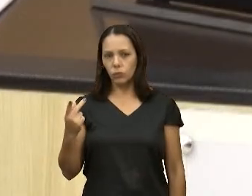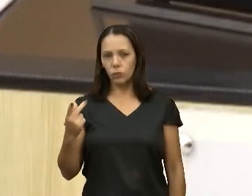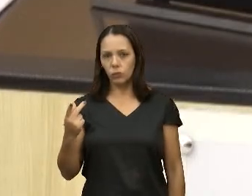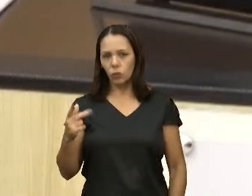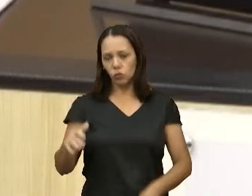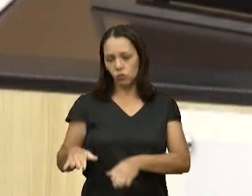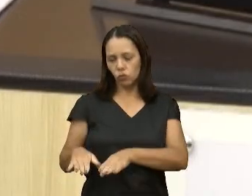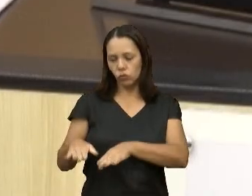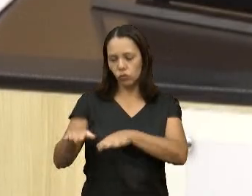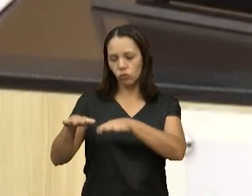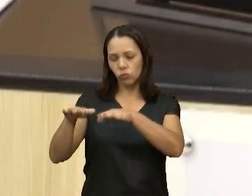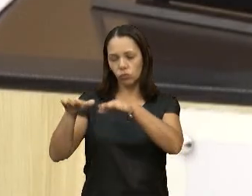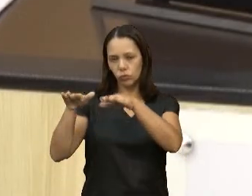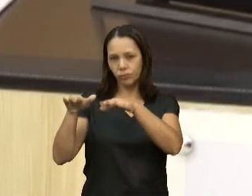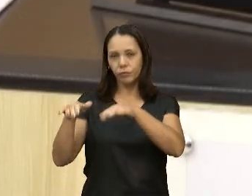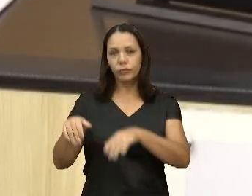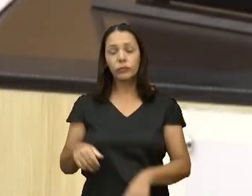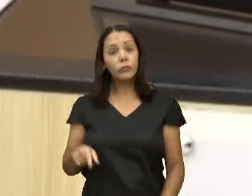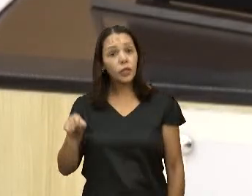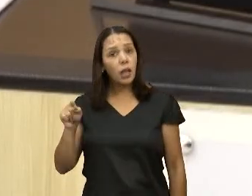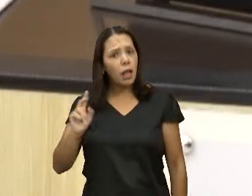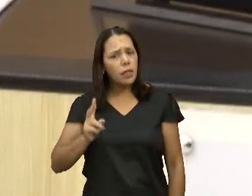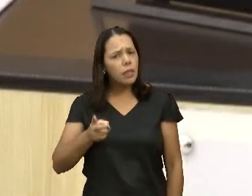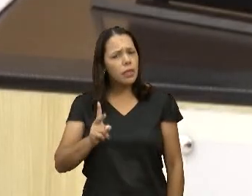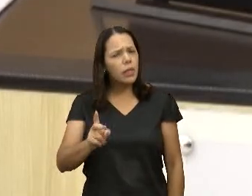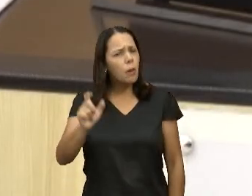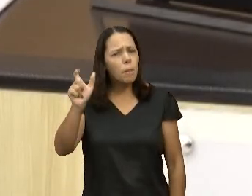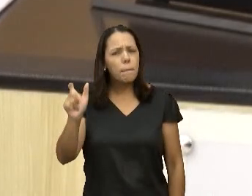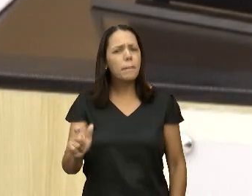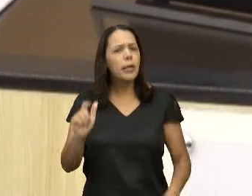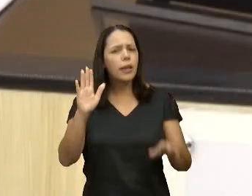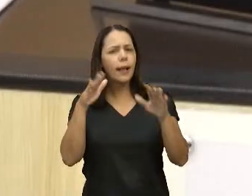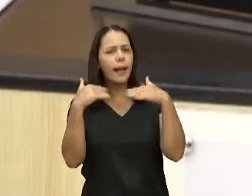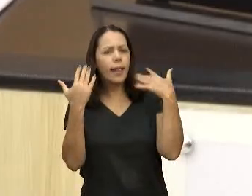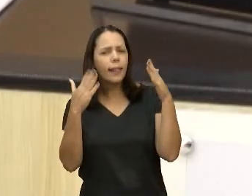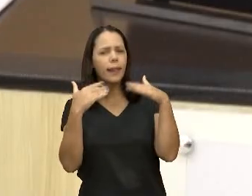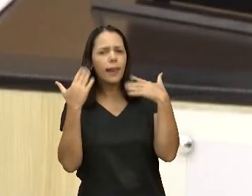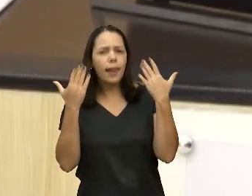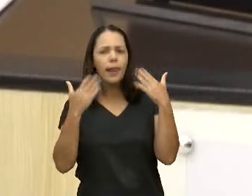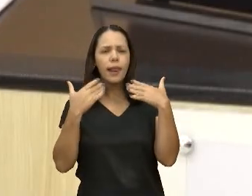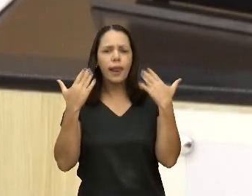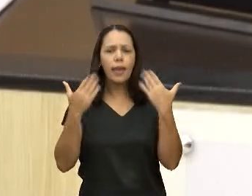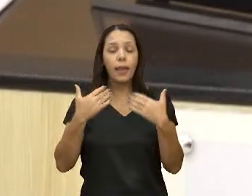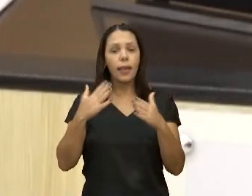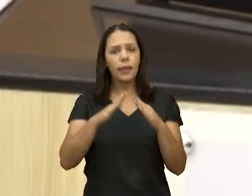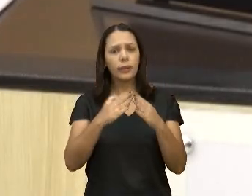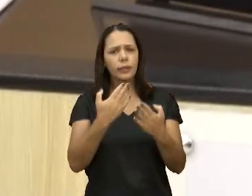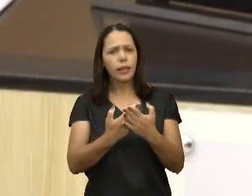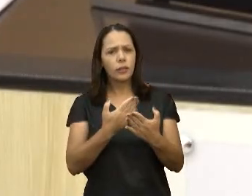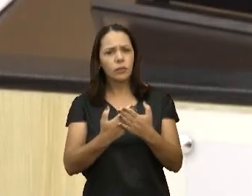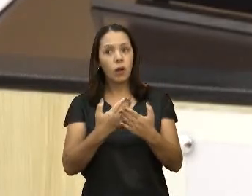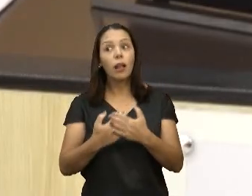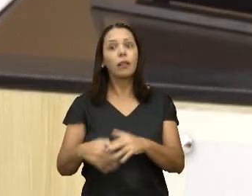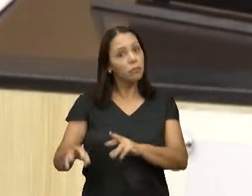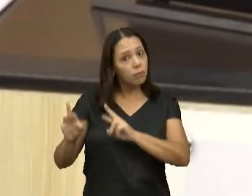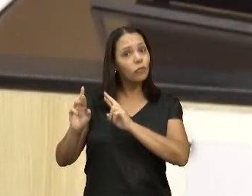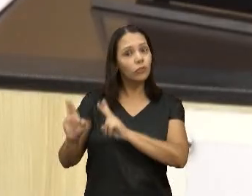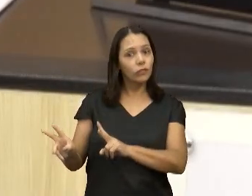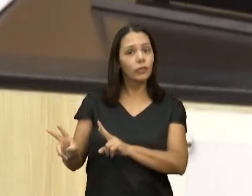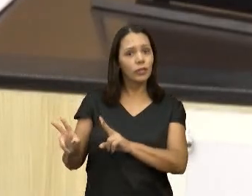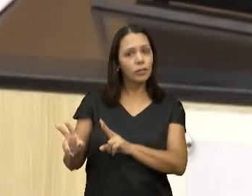bairro. E ele sempre foi aquele cara alegre, aquela pessoa na escola, diferente de